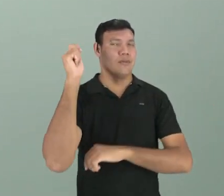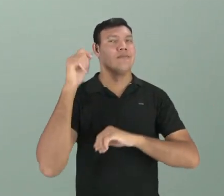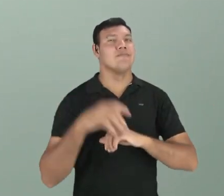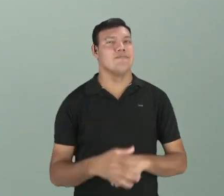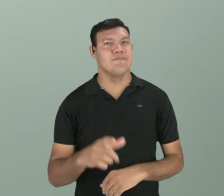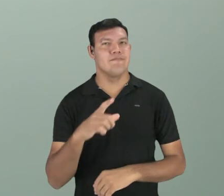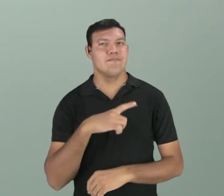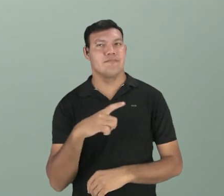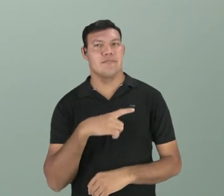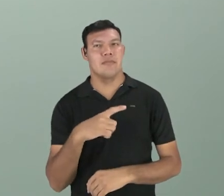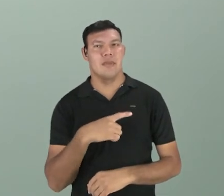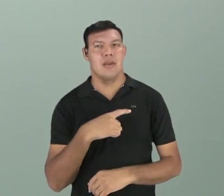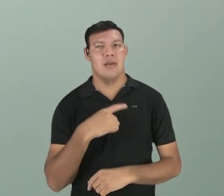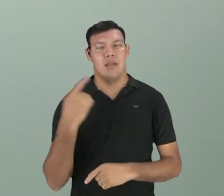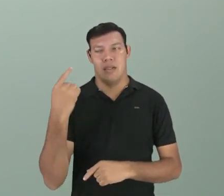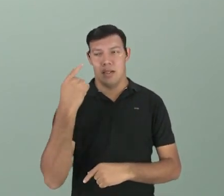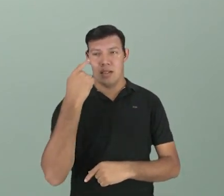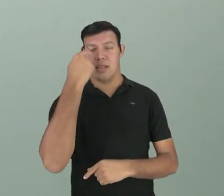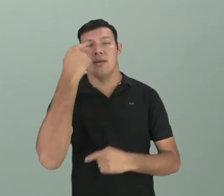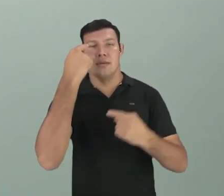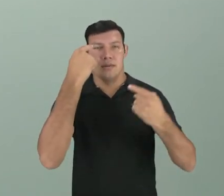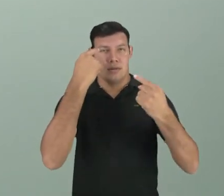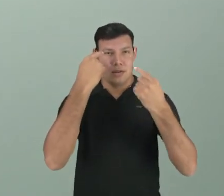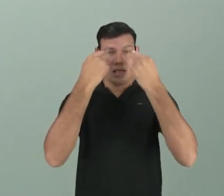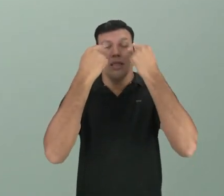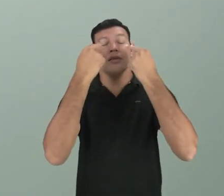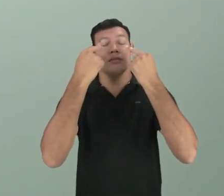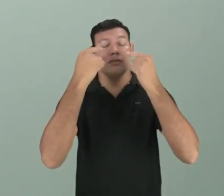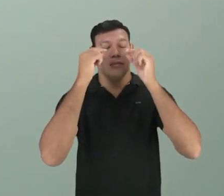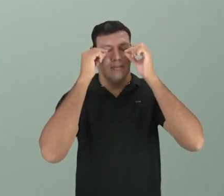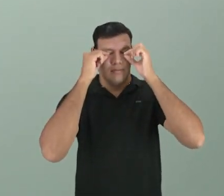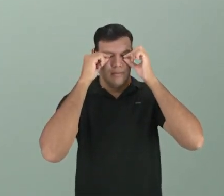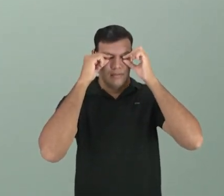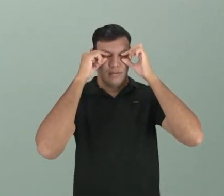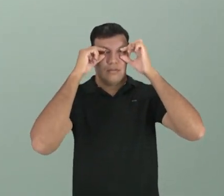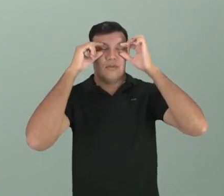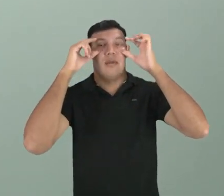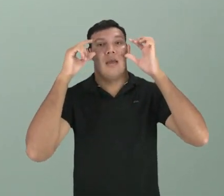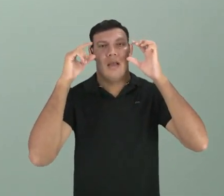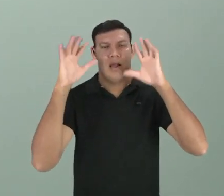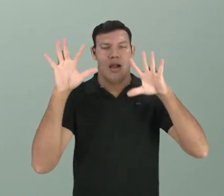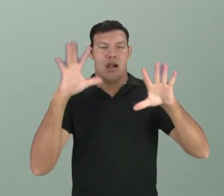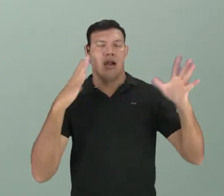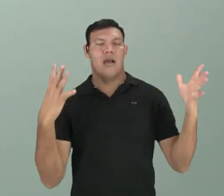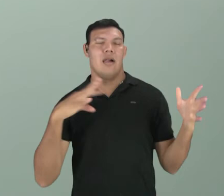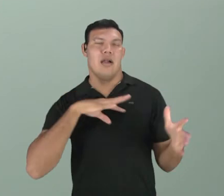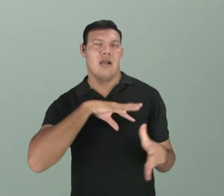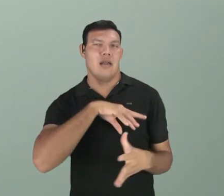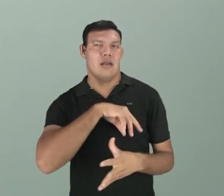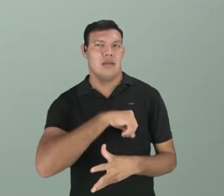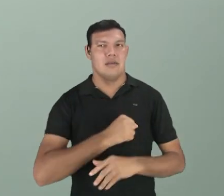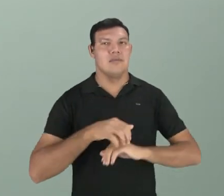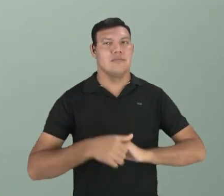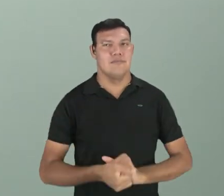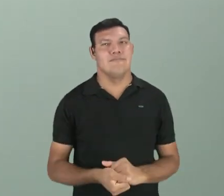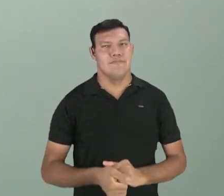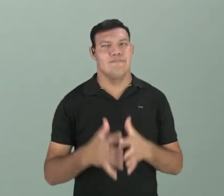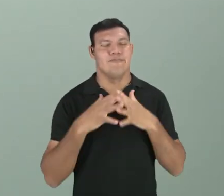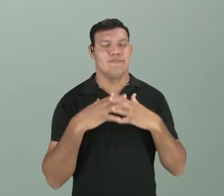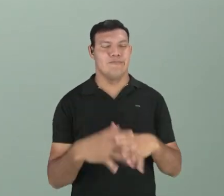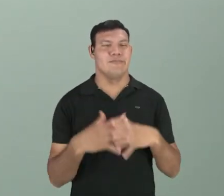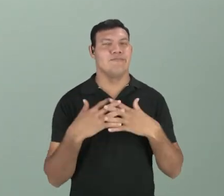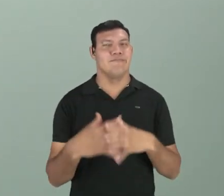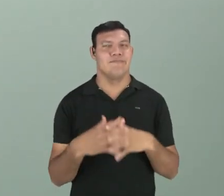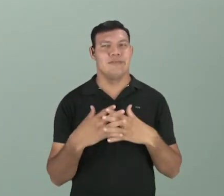filtros mágicos nos olhos dos mortais. E aí a gente tem esse ajudante, que é o Puck, o ajudante das fadas, muito atrapalhado